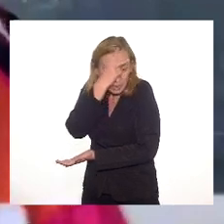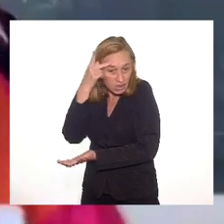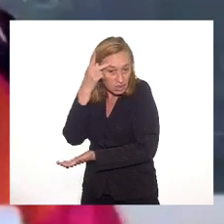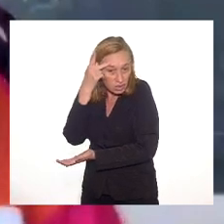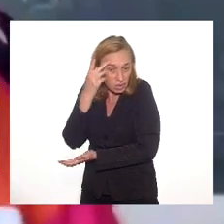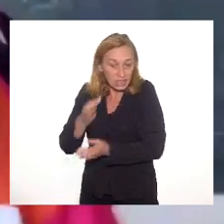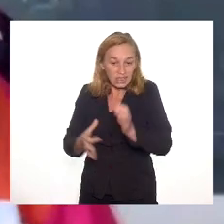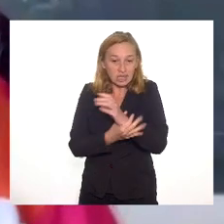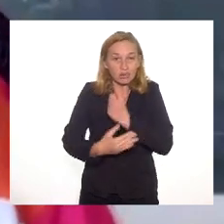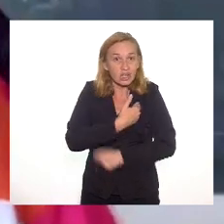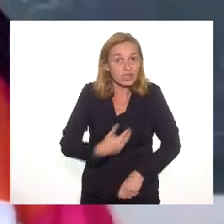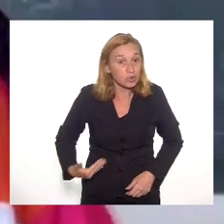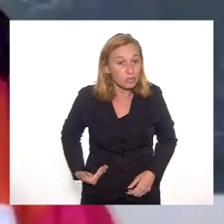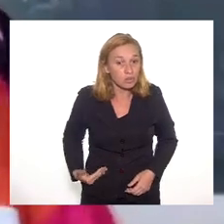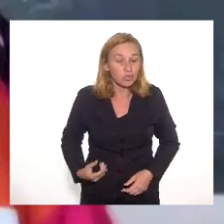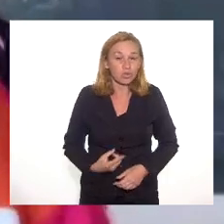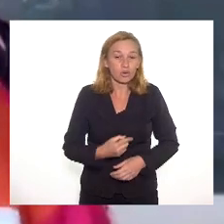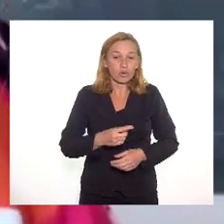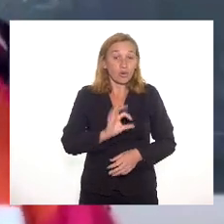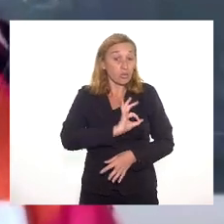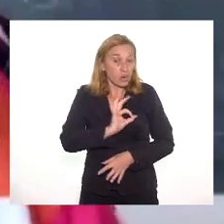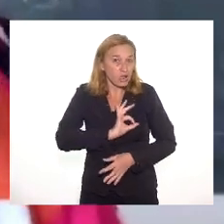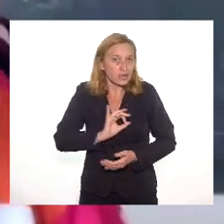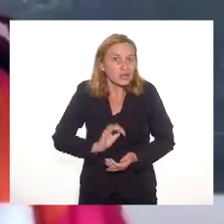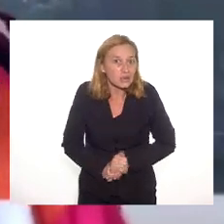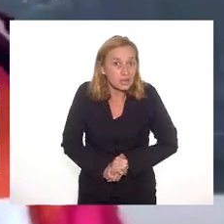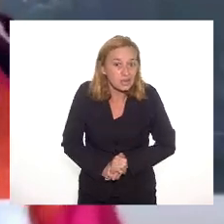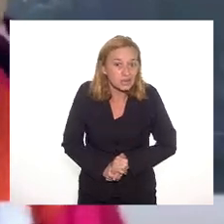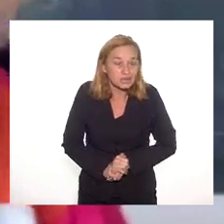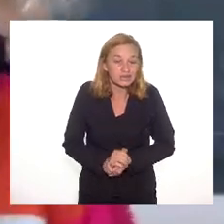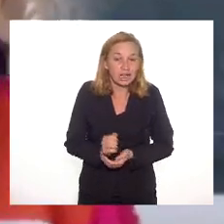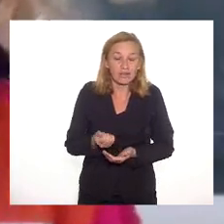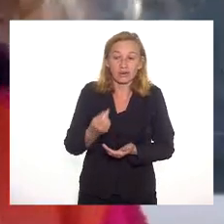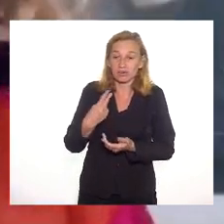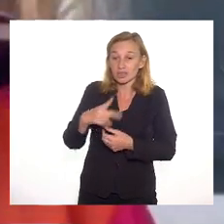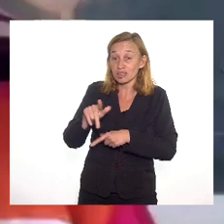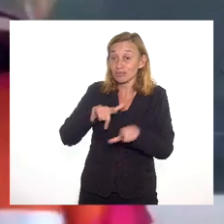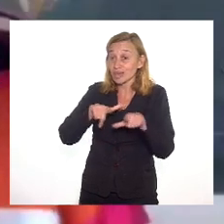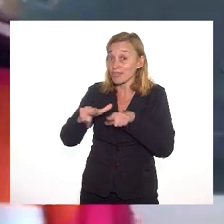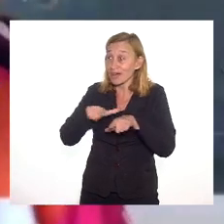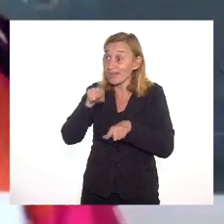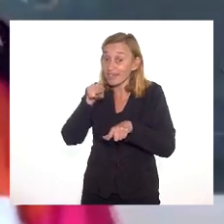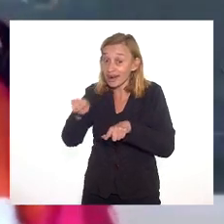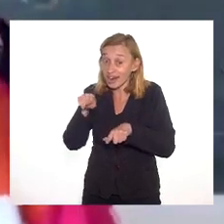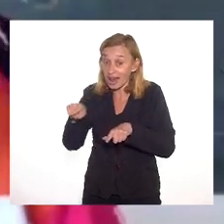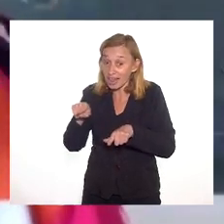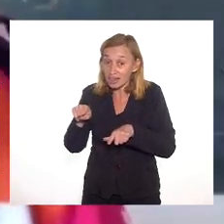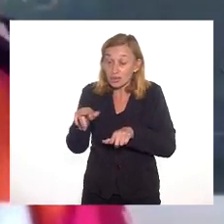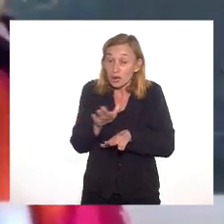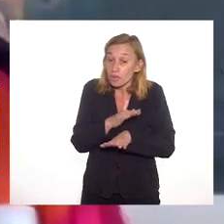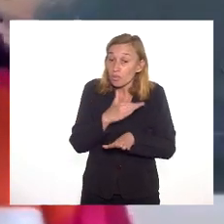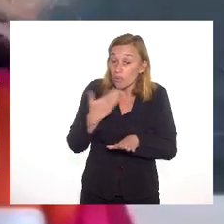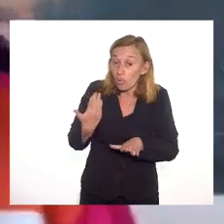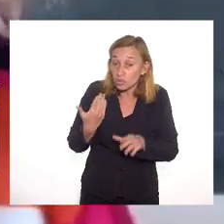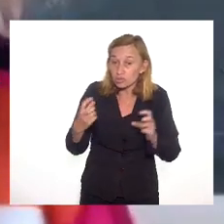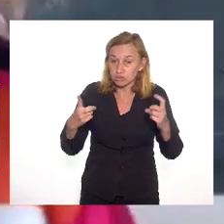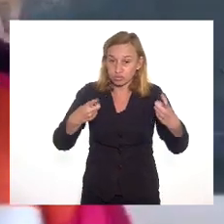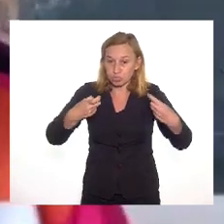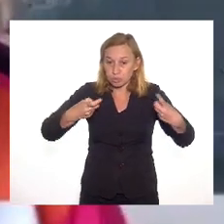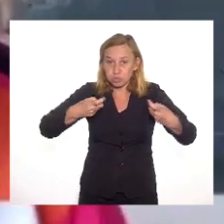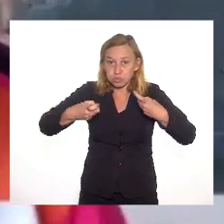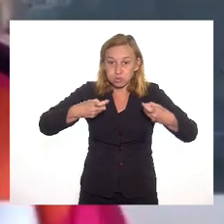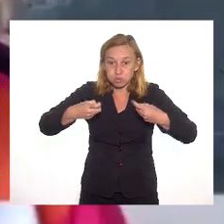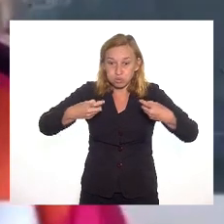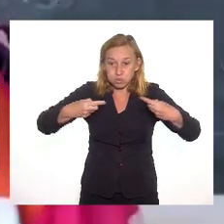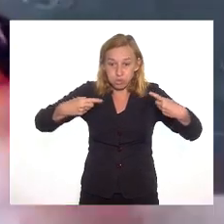da segurança pública, um agente desse Estado, que estava cumprindo o seu trabalho e foi alvejado nesse confronto, nessa guerra